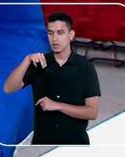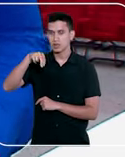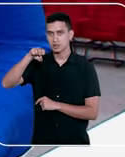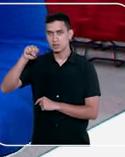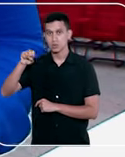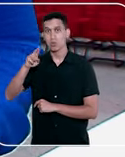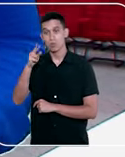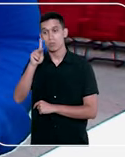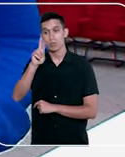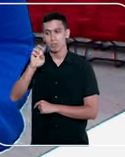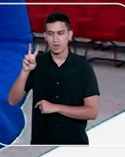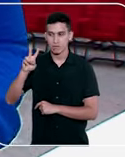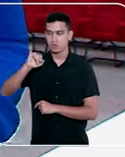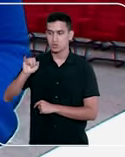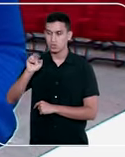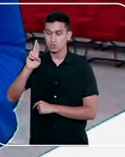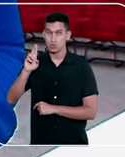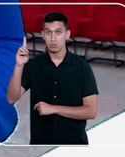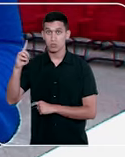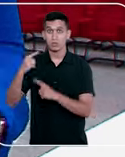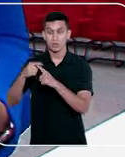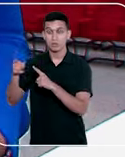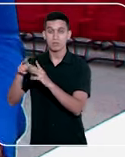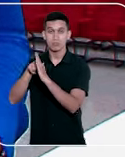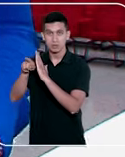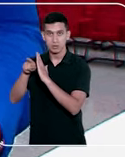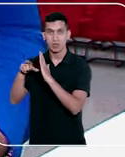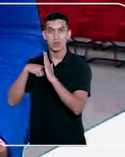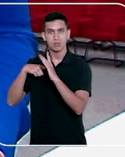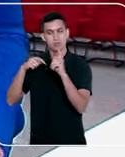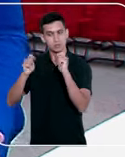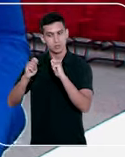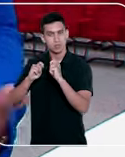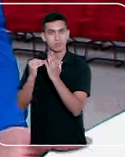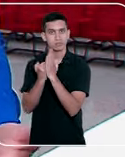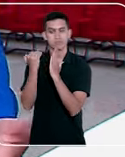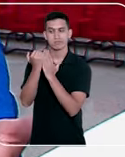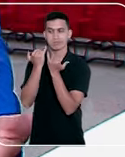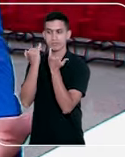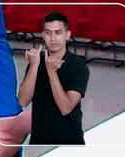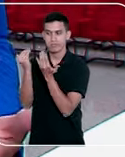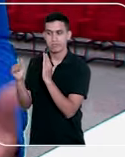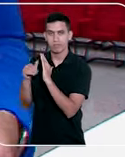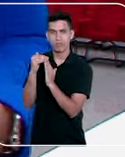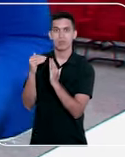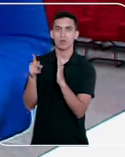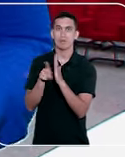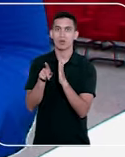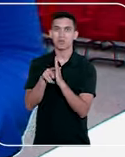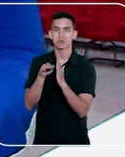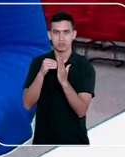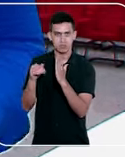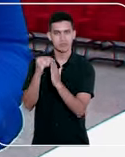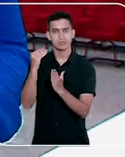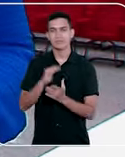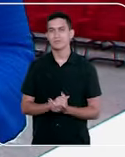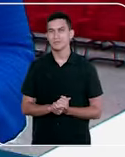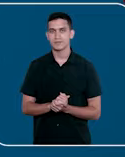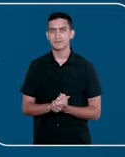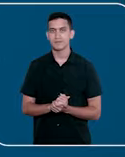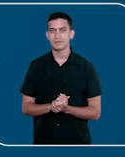INSS ou Previjude, pois essa consulta é meio apto a proporcionar mais informações sobre os